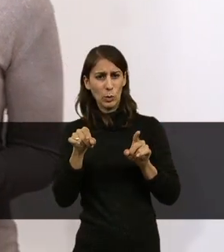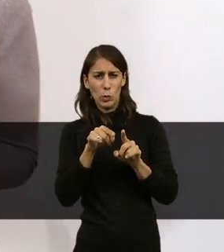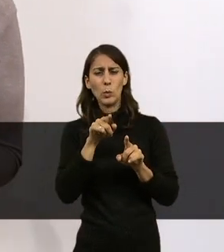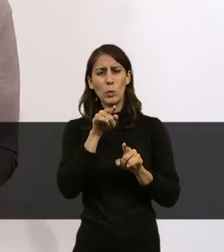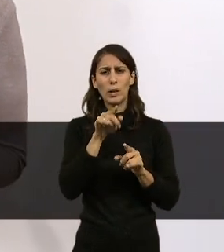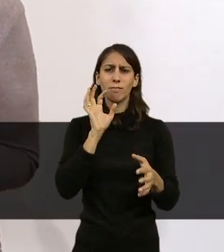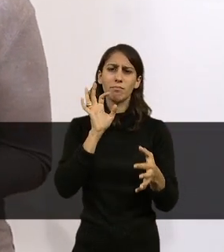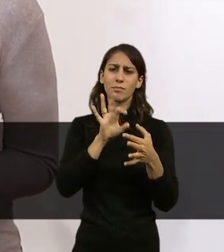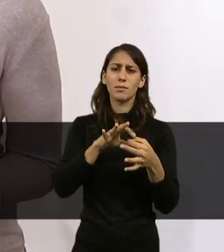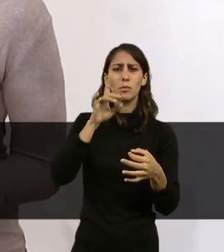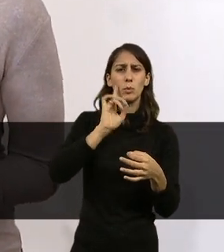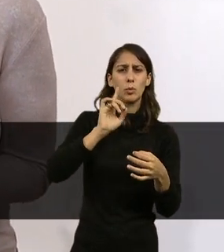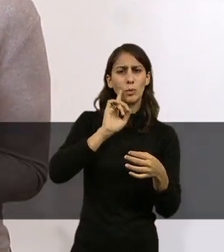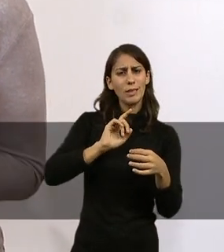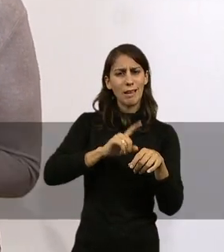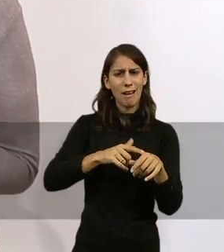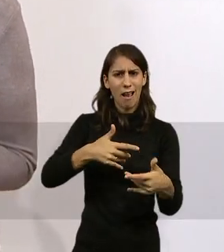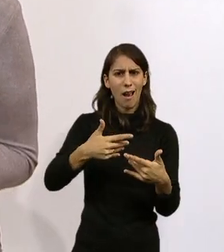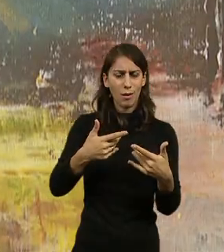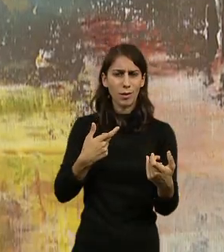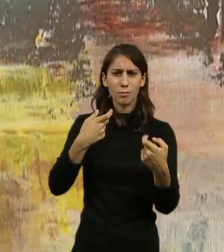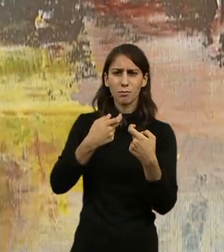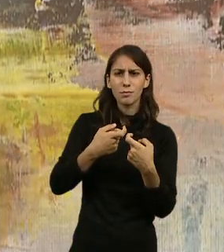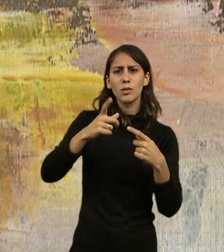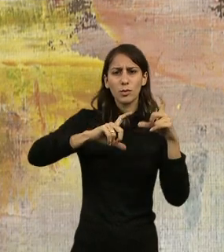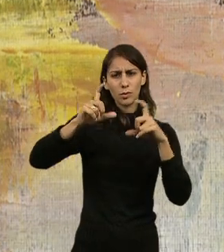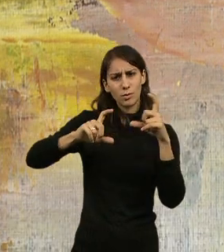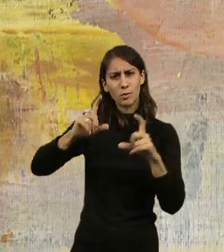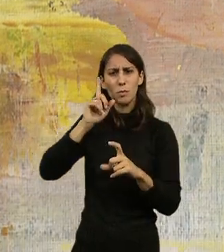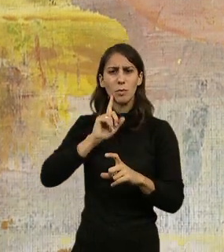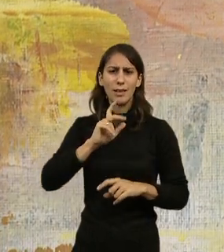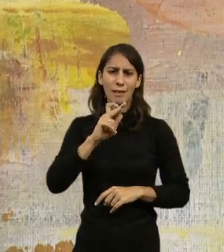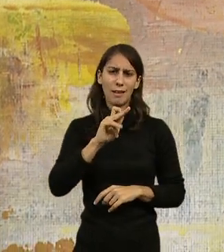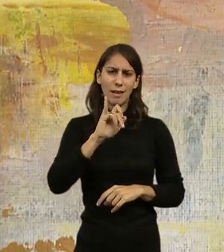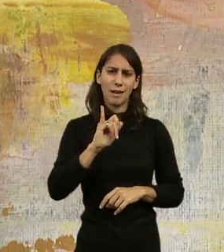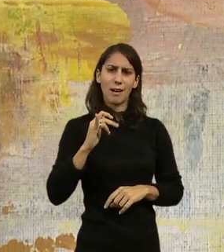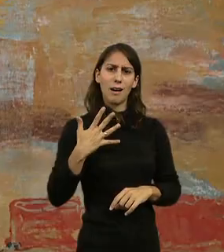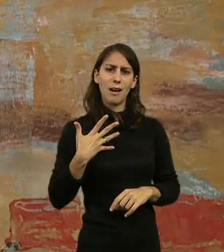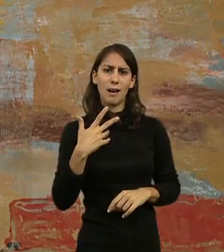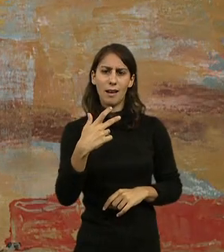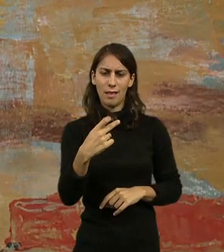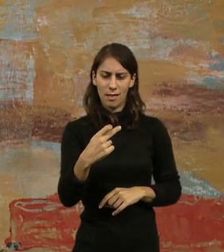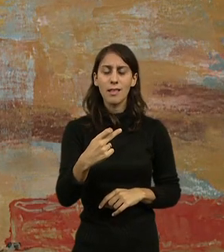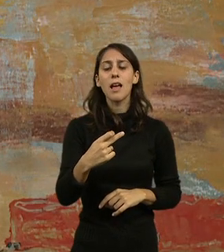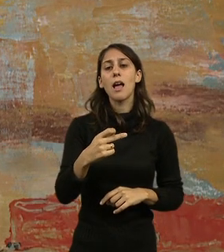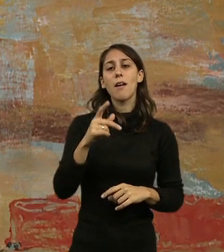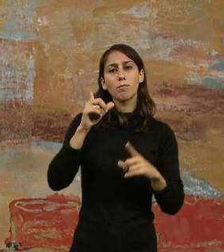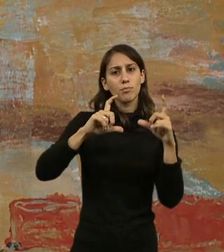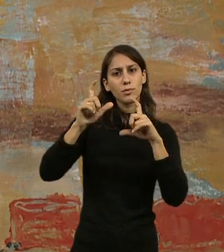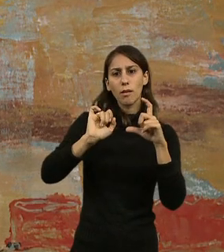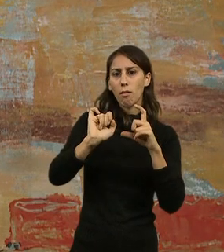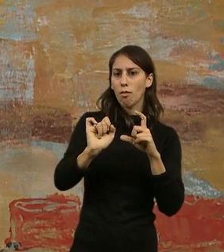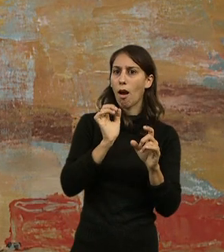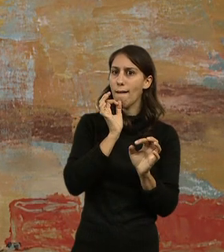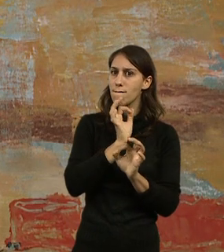uma fotógrafa contemporânea etíope, que é Aida Moulone. Eu gosto imenso das fotografias dela, são